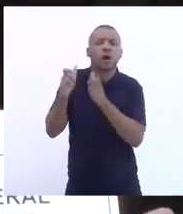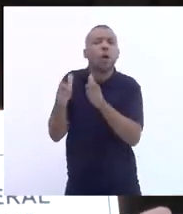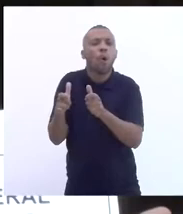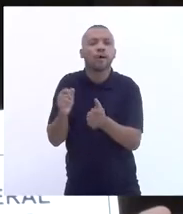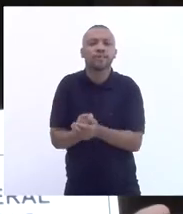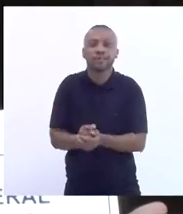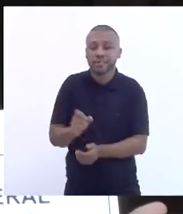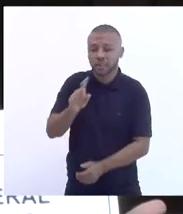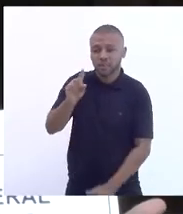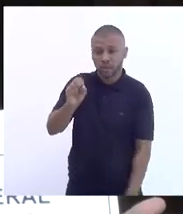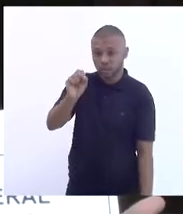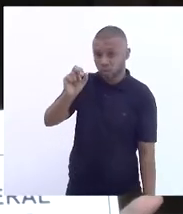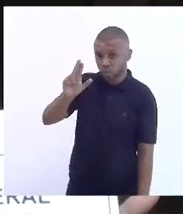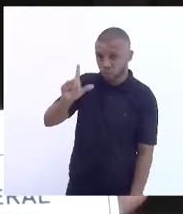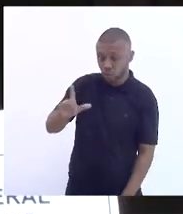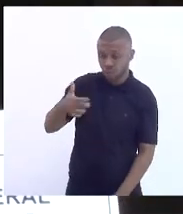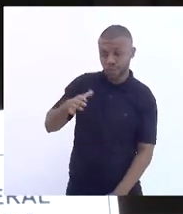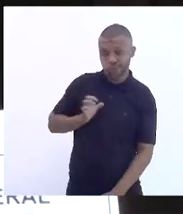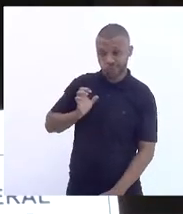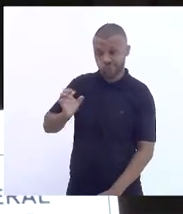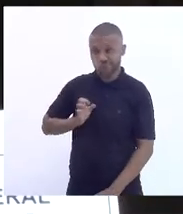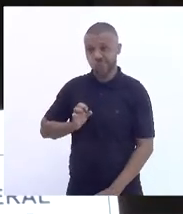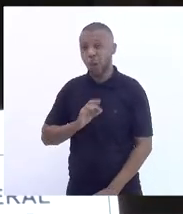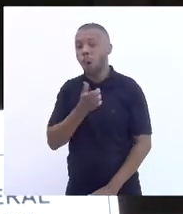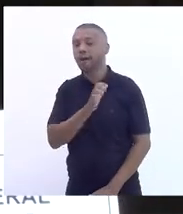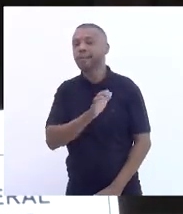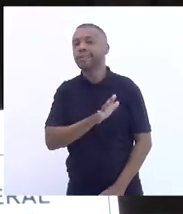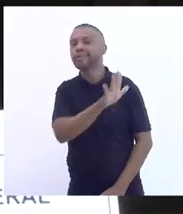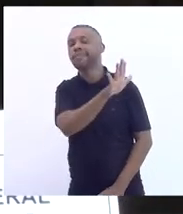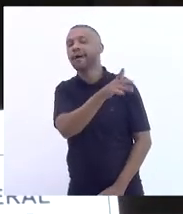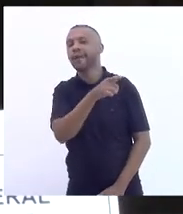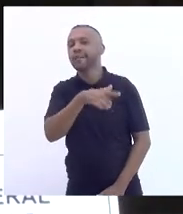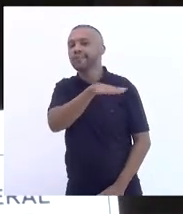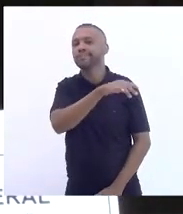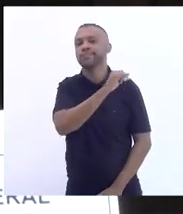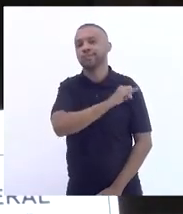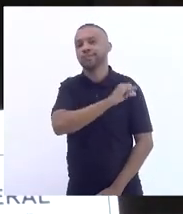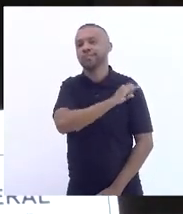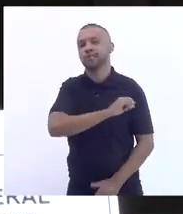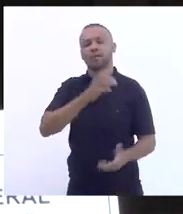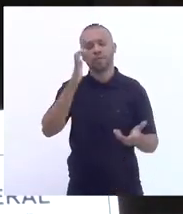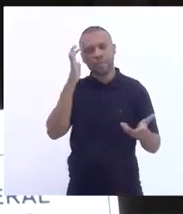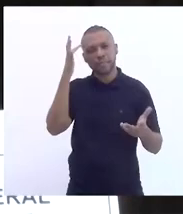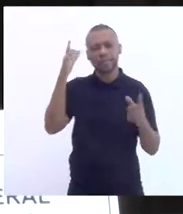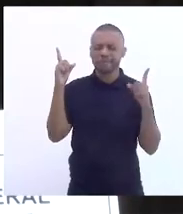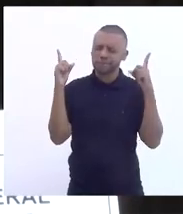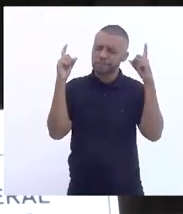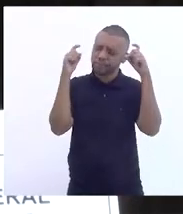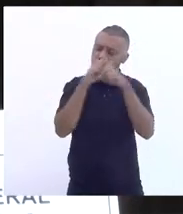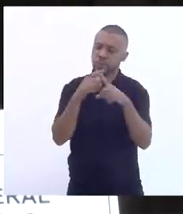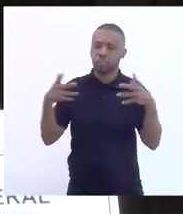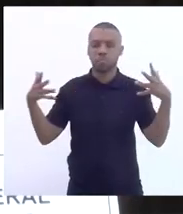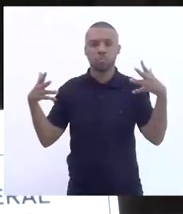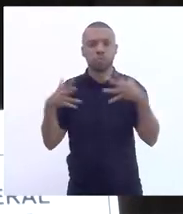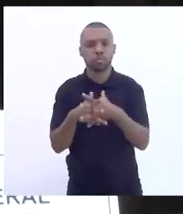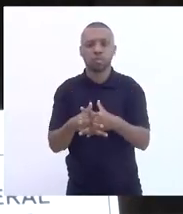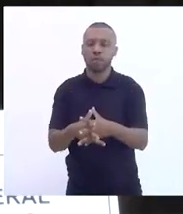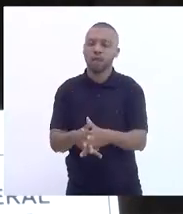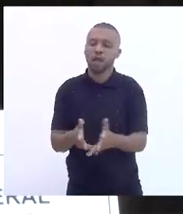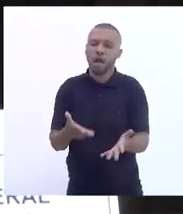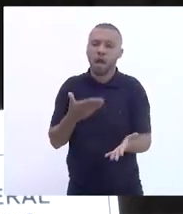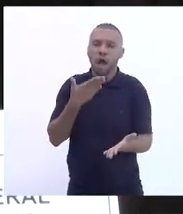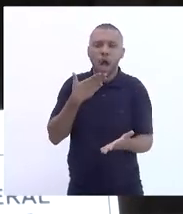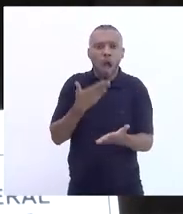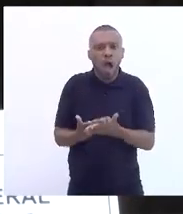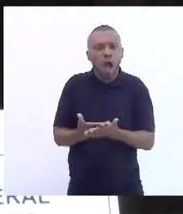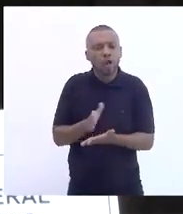nas favelas brasileiras do Rio de Janeiro é É um cenário tão dramático que é chocante que o estado